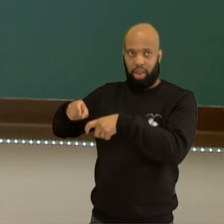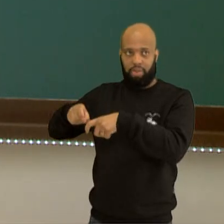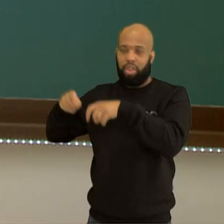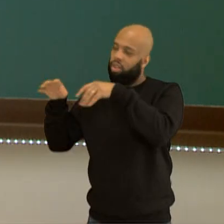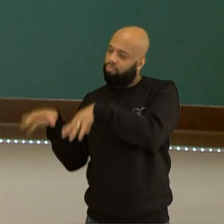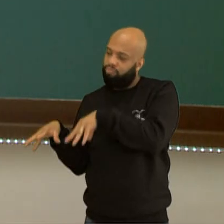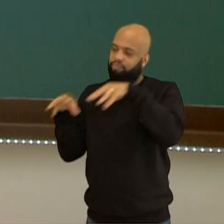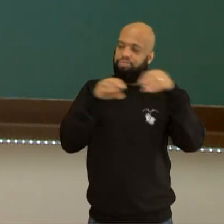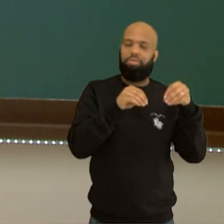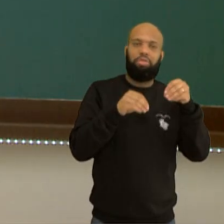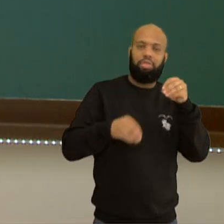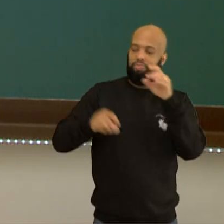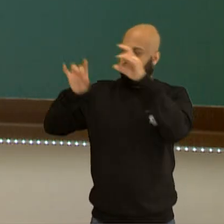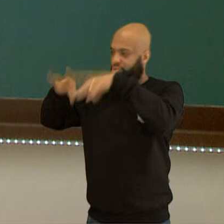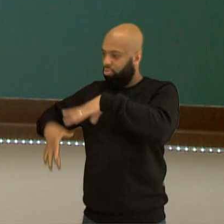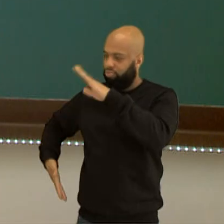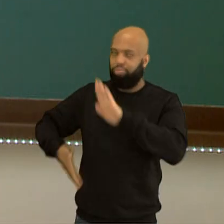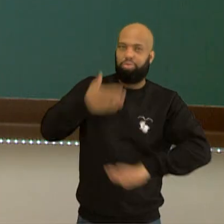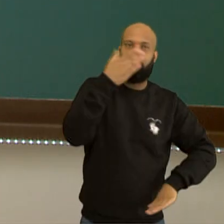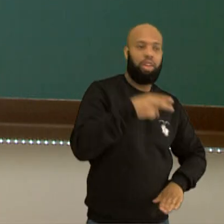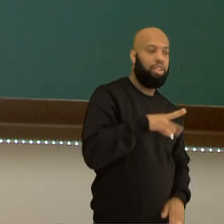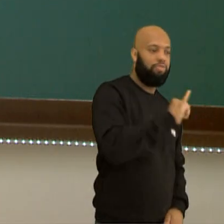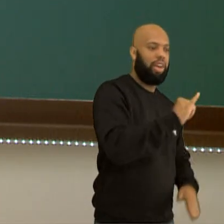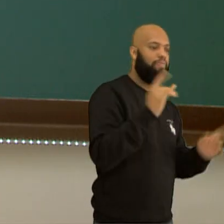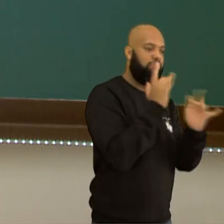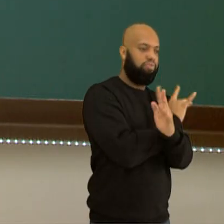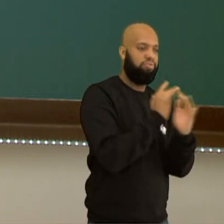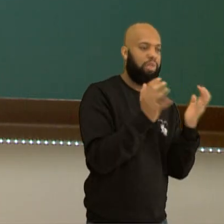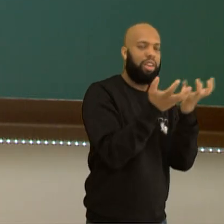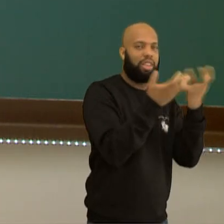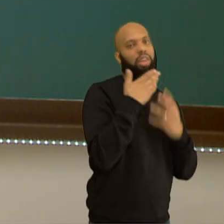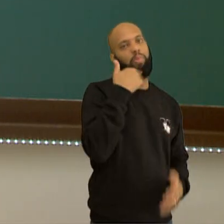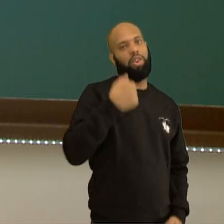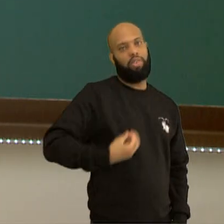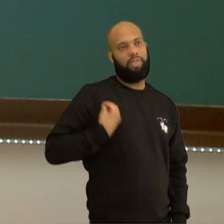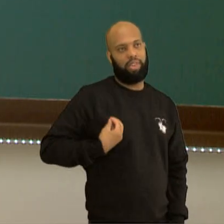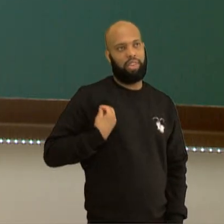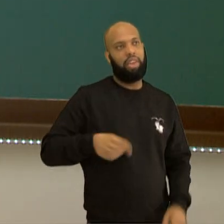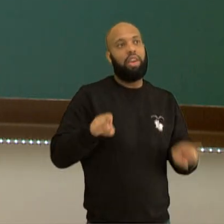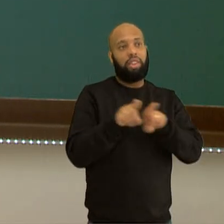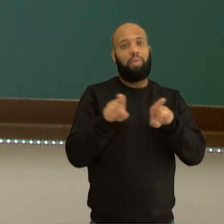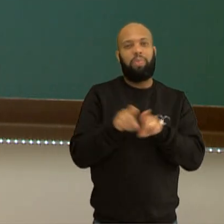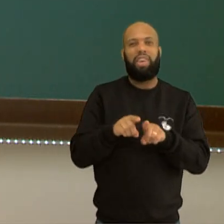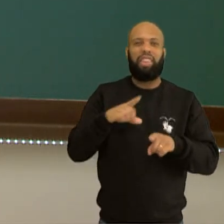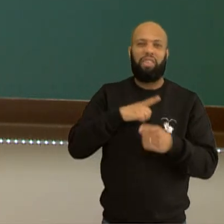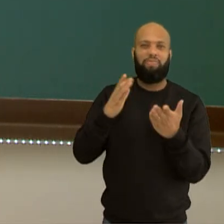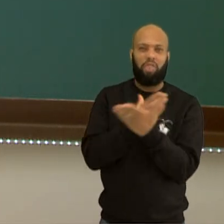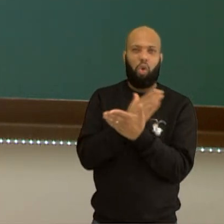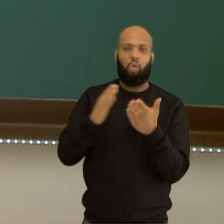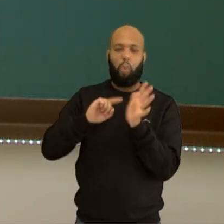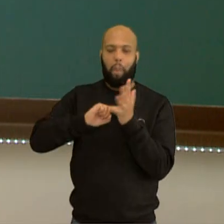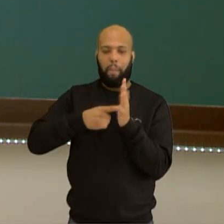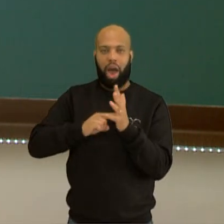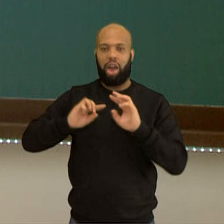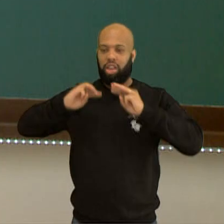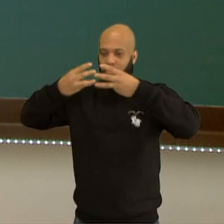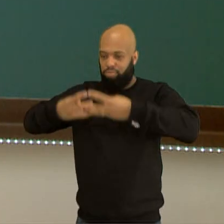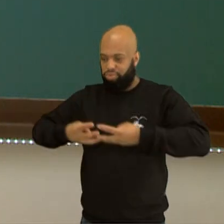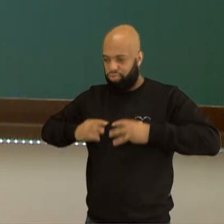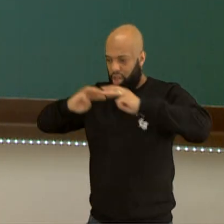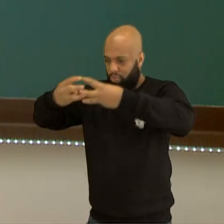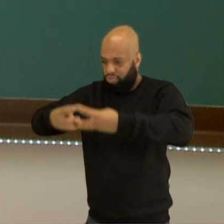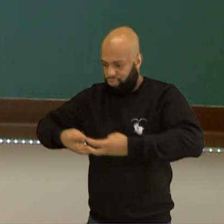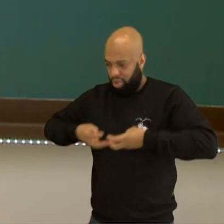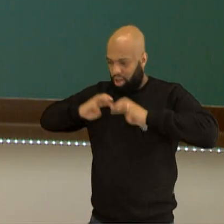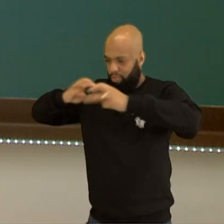para a cidade buscar essas melhores condições. Um fator também foi a mecanização da agricultura. O uso das máquinas fez com que